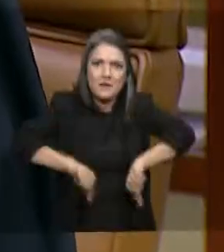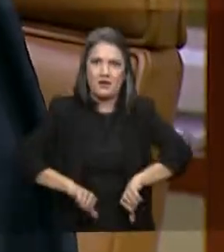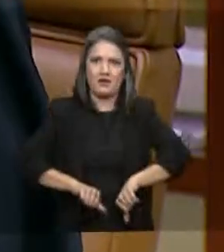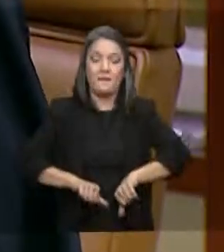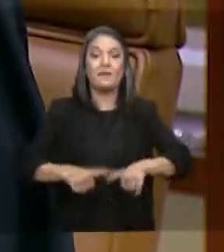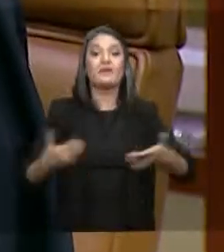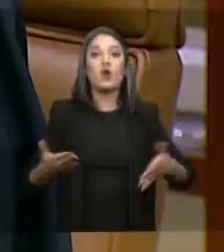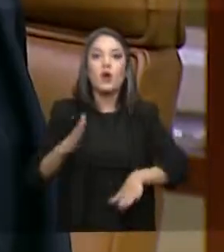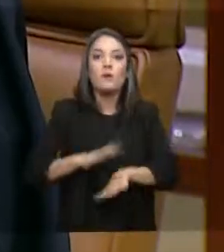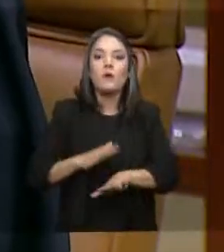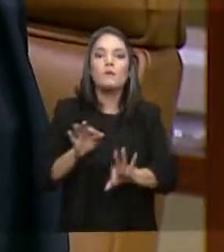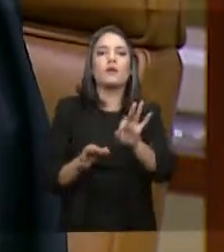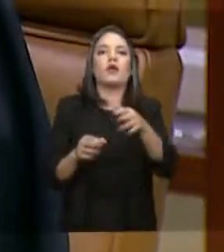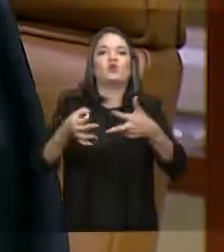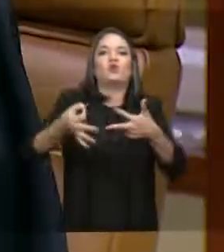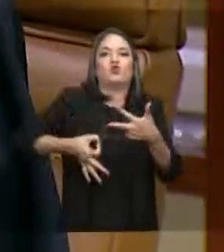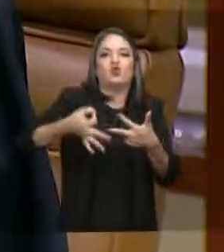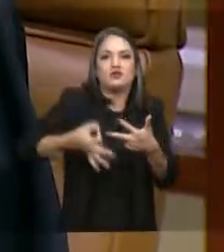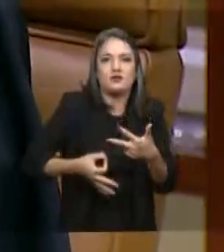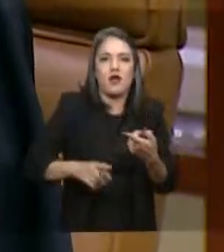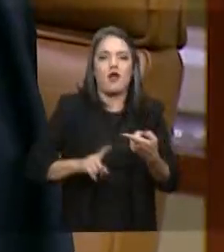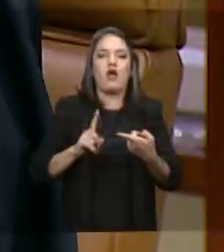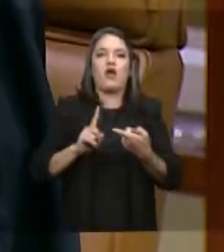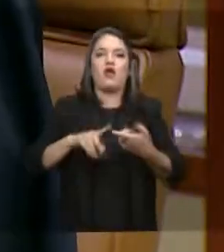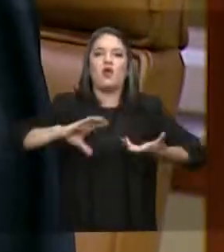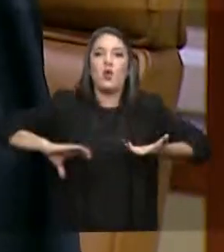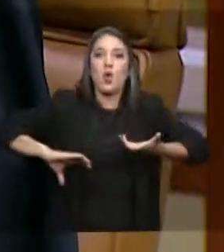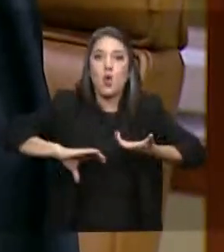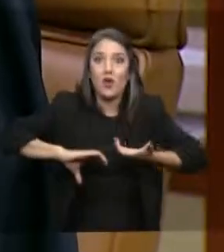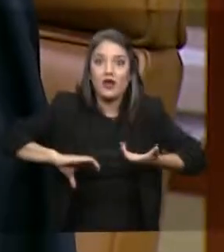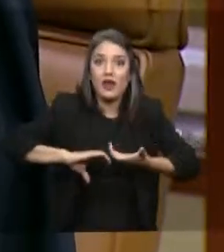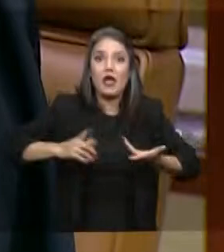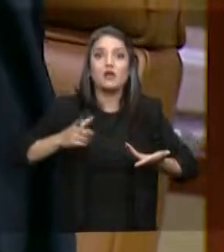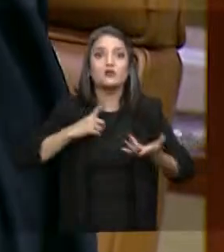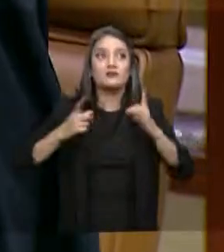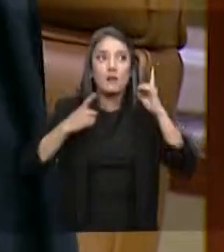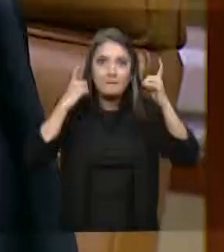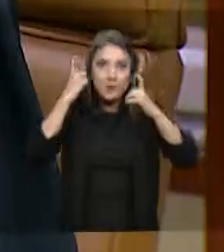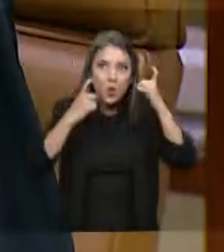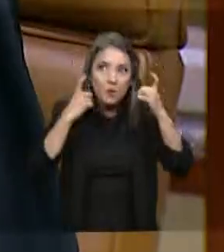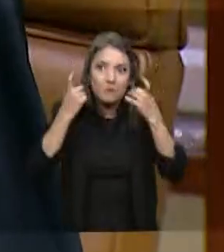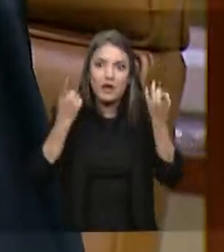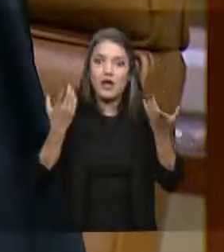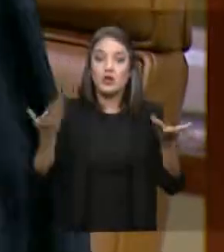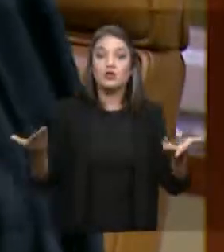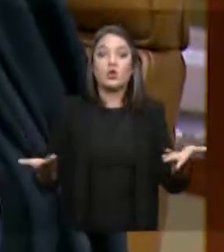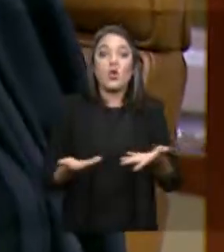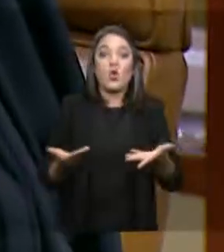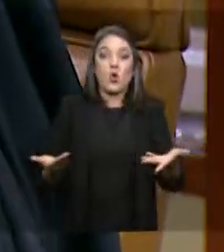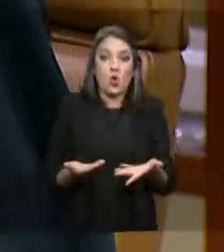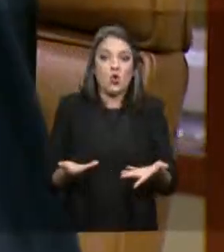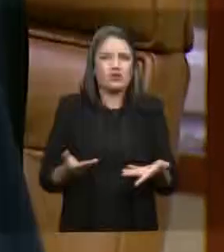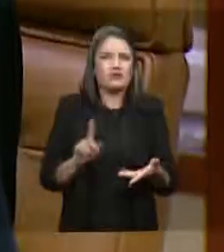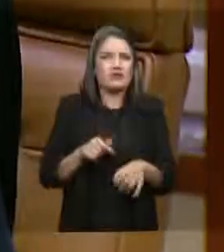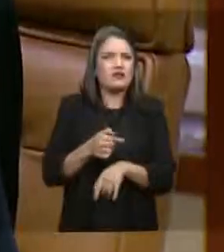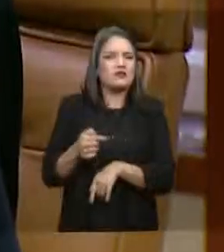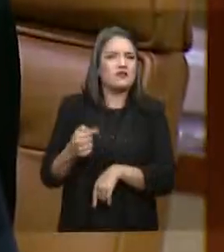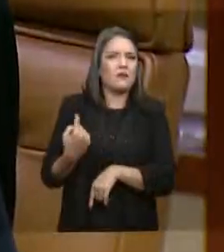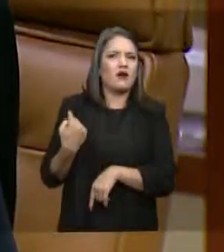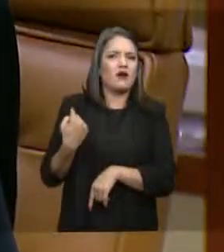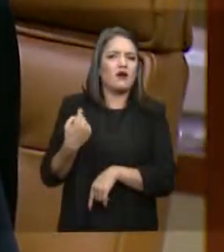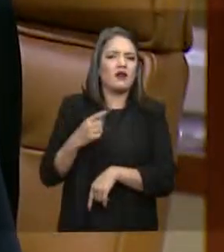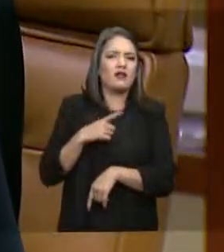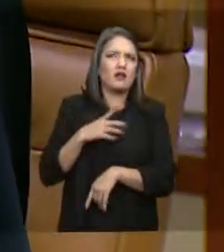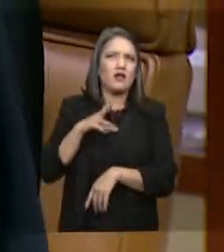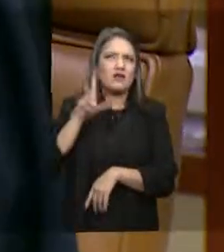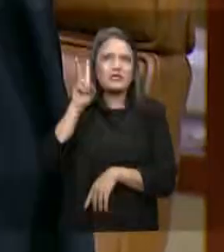de poder judiciário Congresso Nacional que está preocupado com isso e realizando hoje mesmo essa semana entre